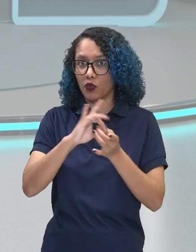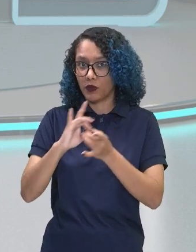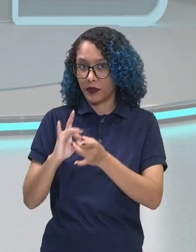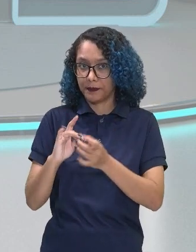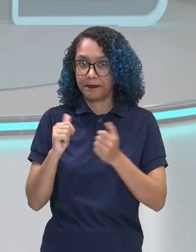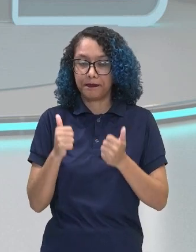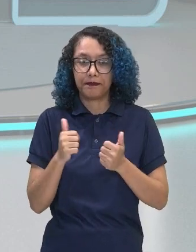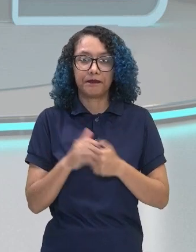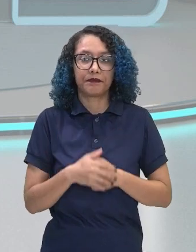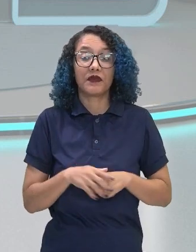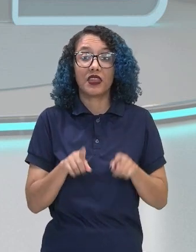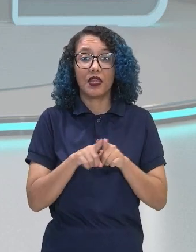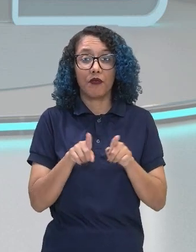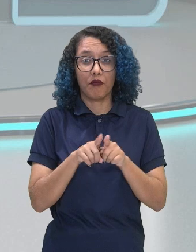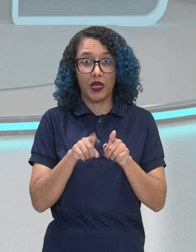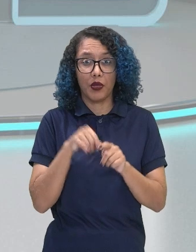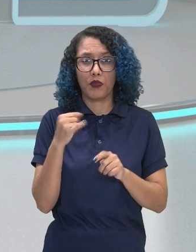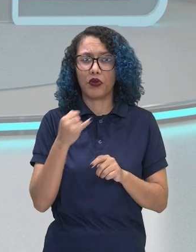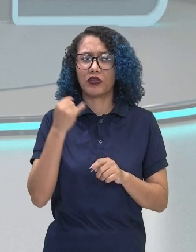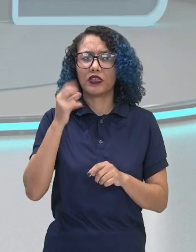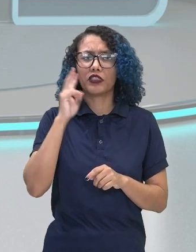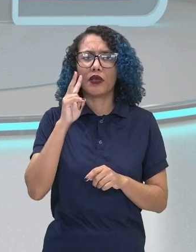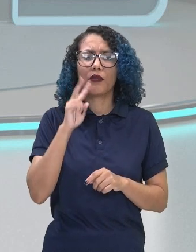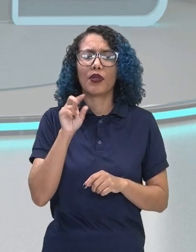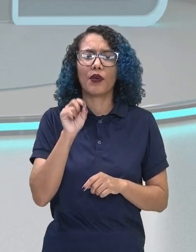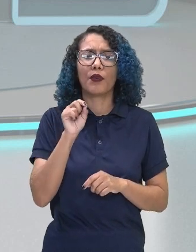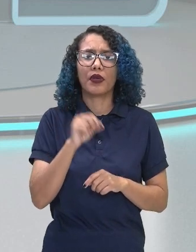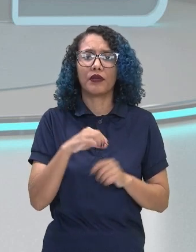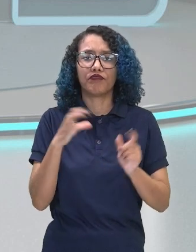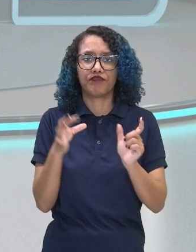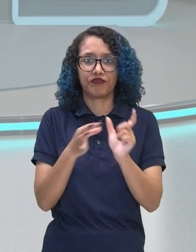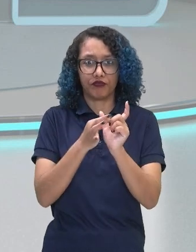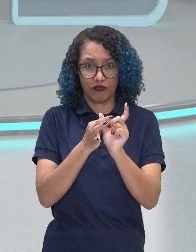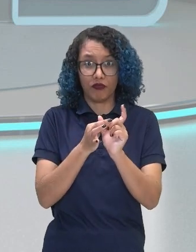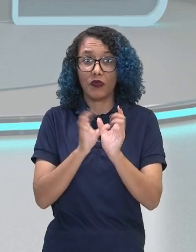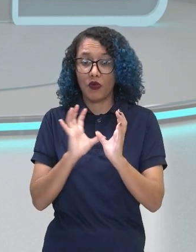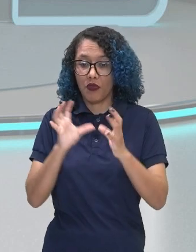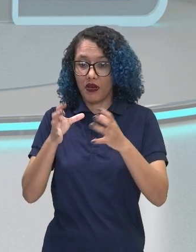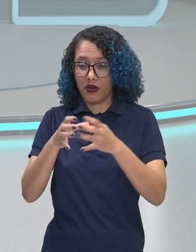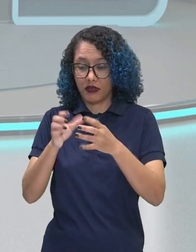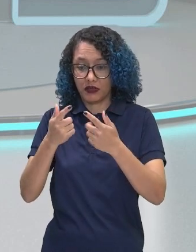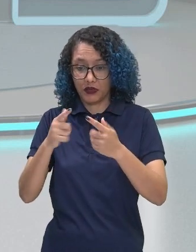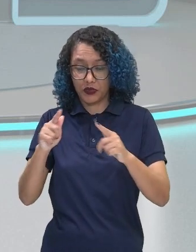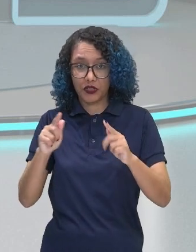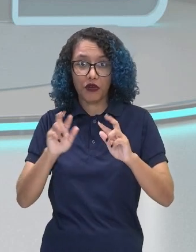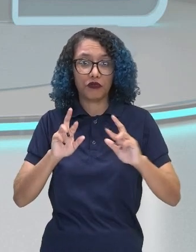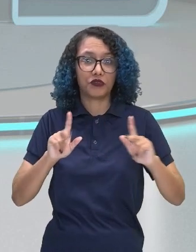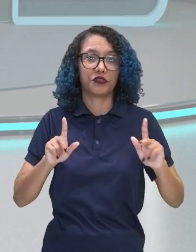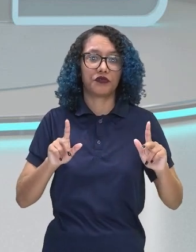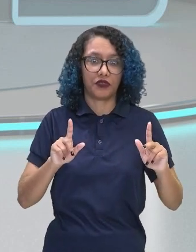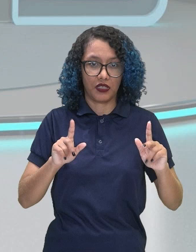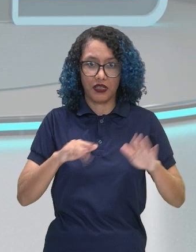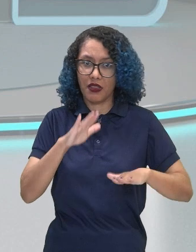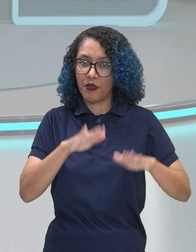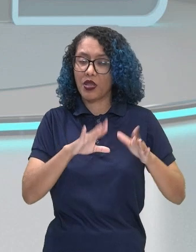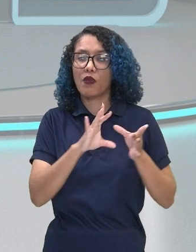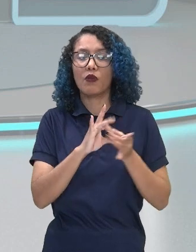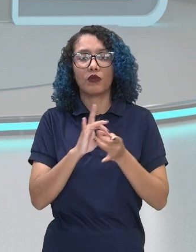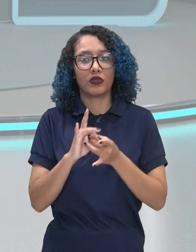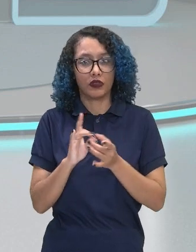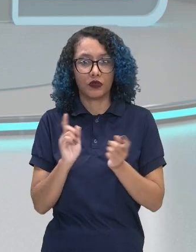tá? Vale ressaltar que essas linking words são classes gramaticais diferentes, tá? Que, a depender do